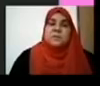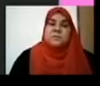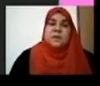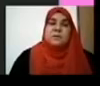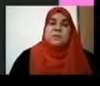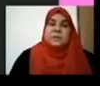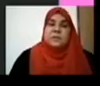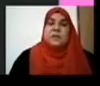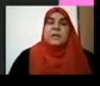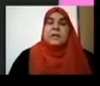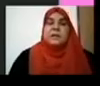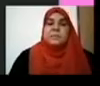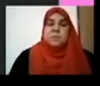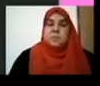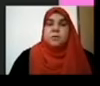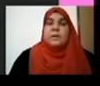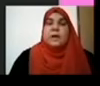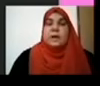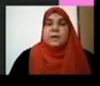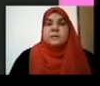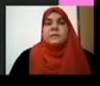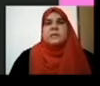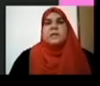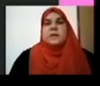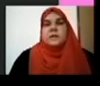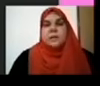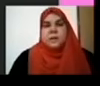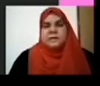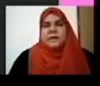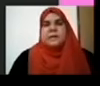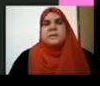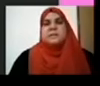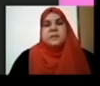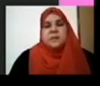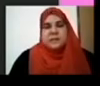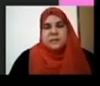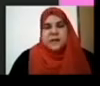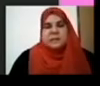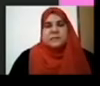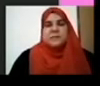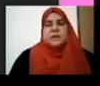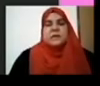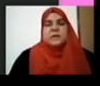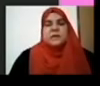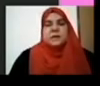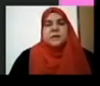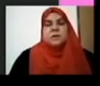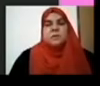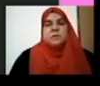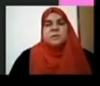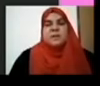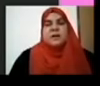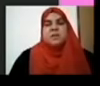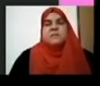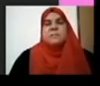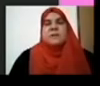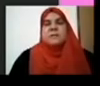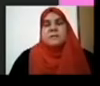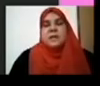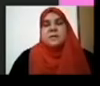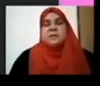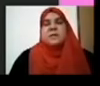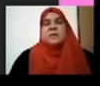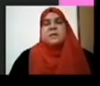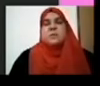quadrados perfeitos aqui. Eles possuem raízes quadradas exatas. Então, vai ficar x